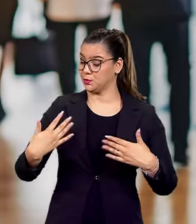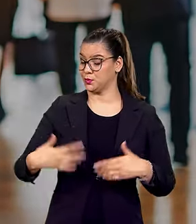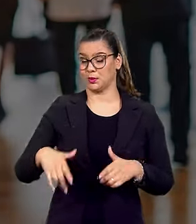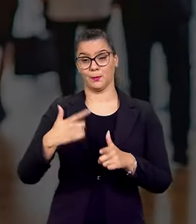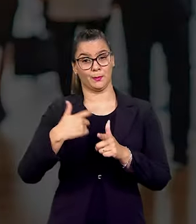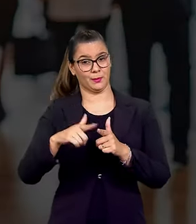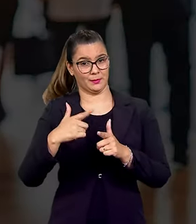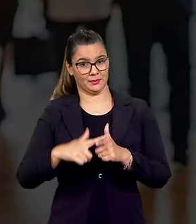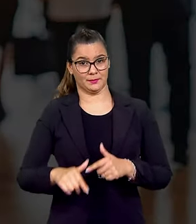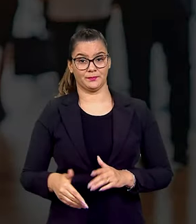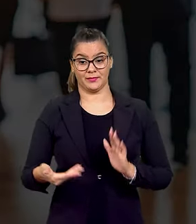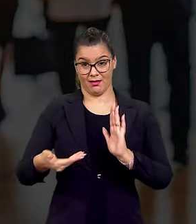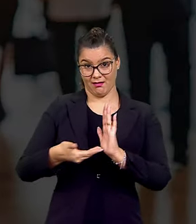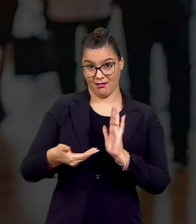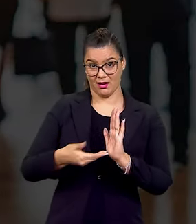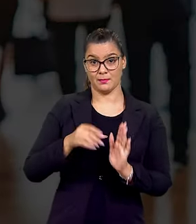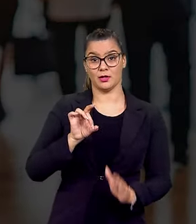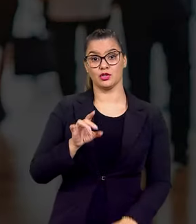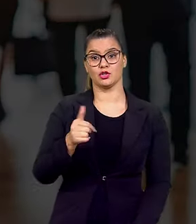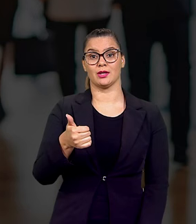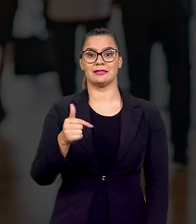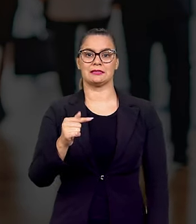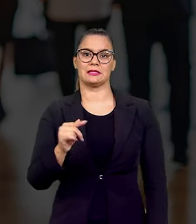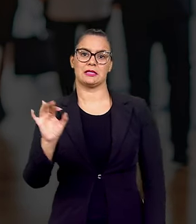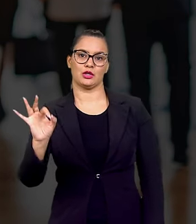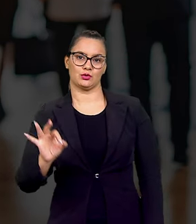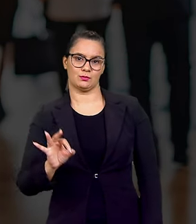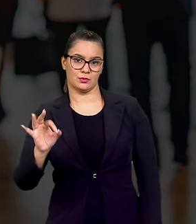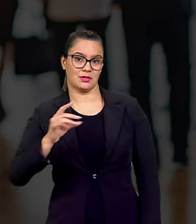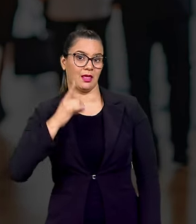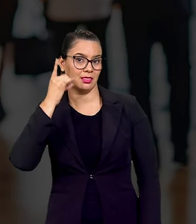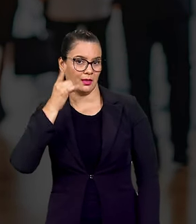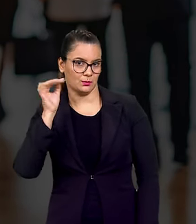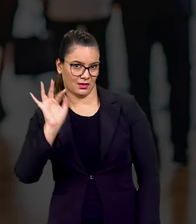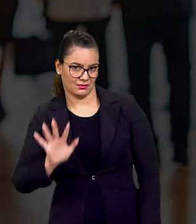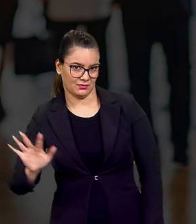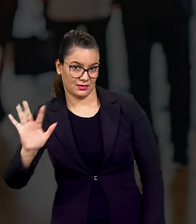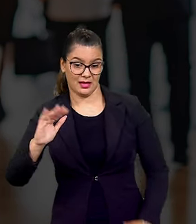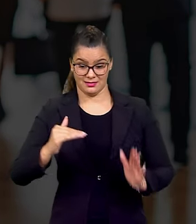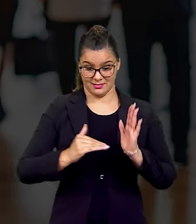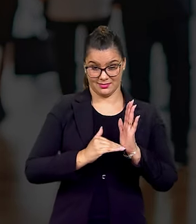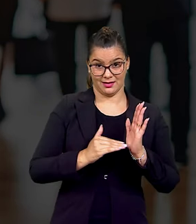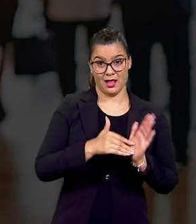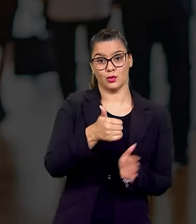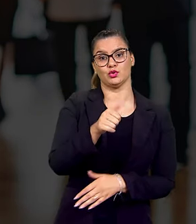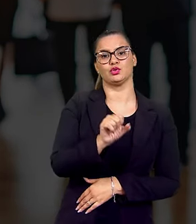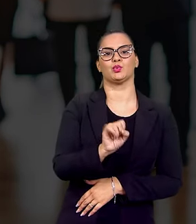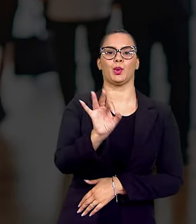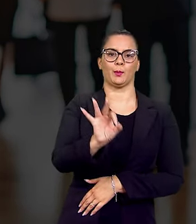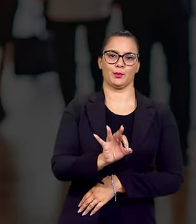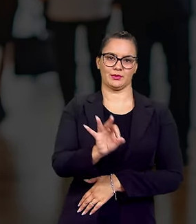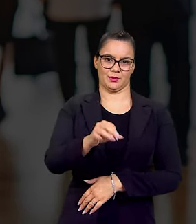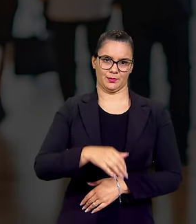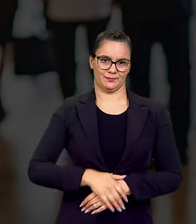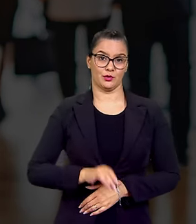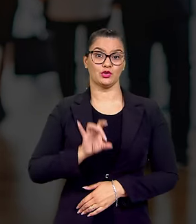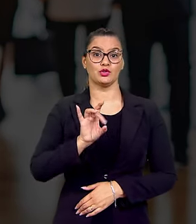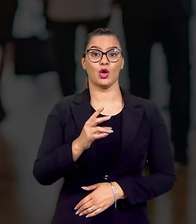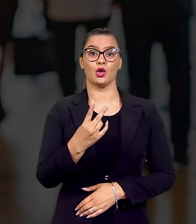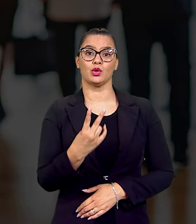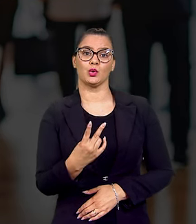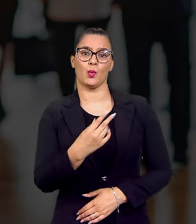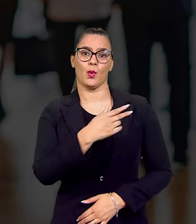política também é um problema. Na Câmara, elas são apenas 17% dos deputados federais. No Senado,